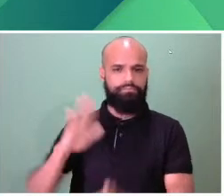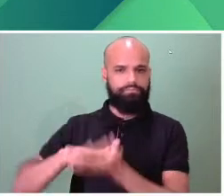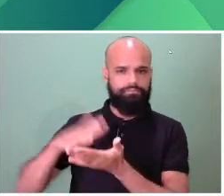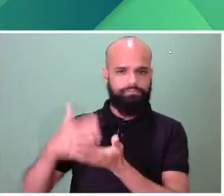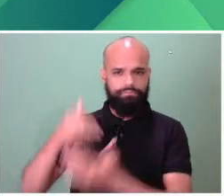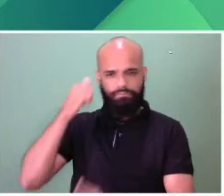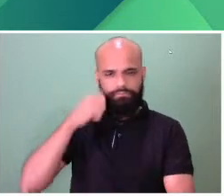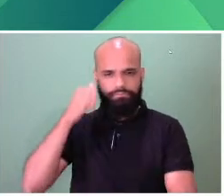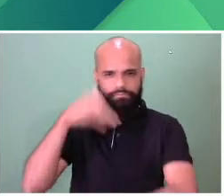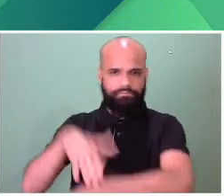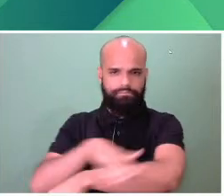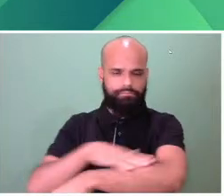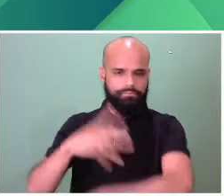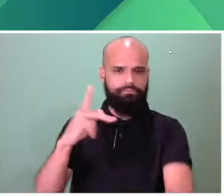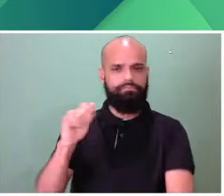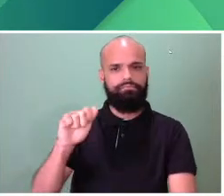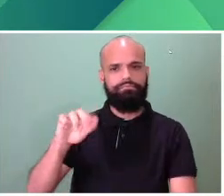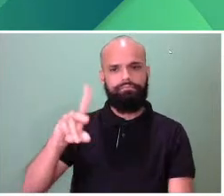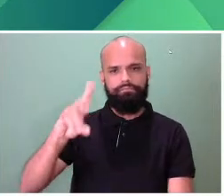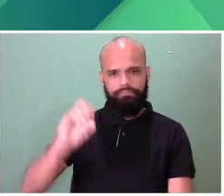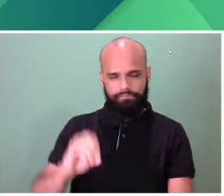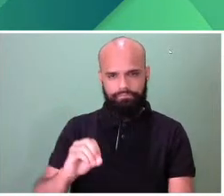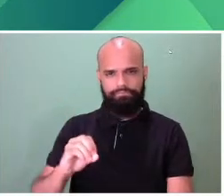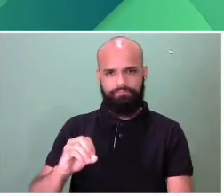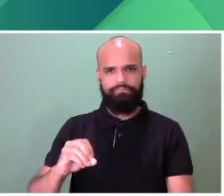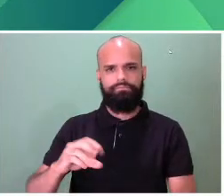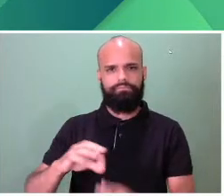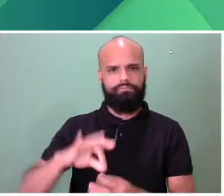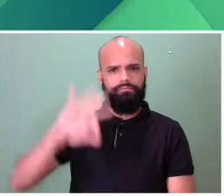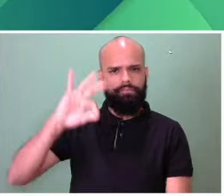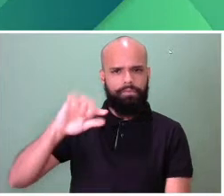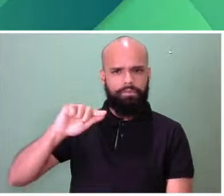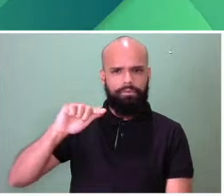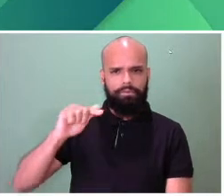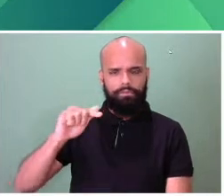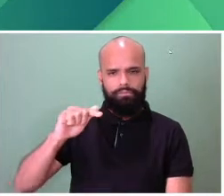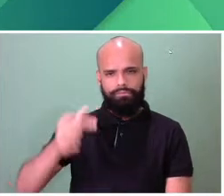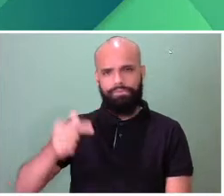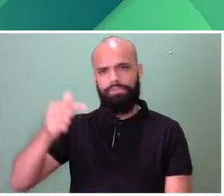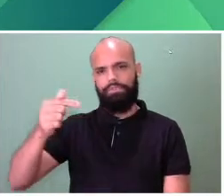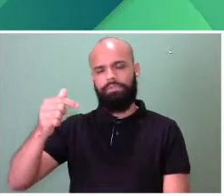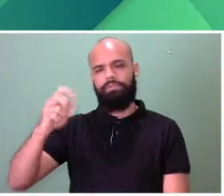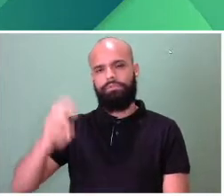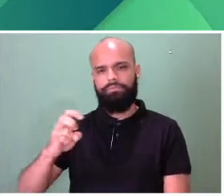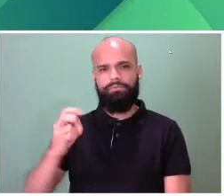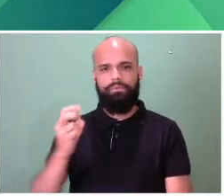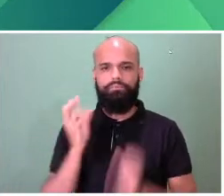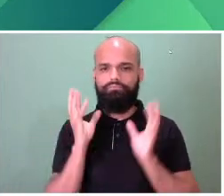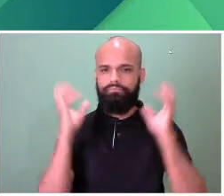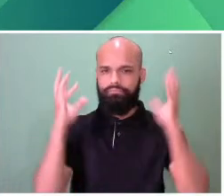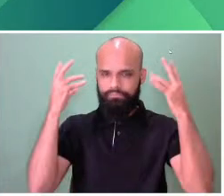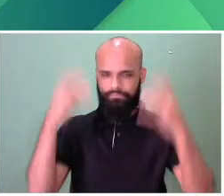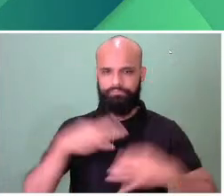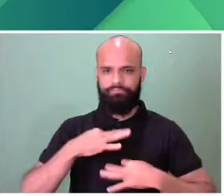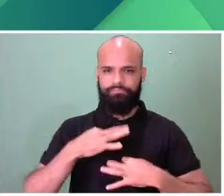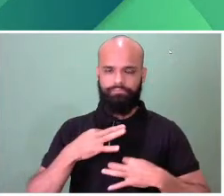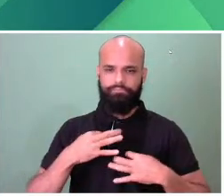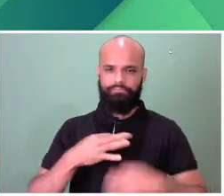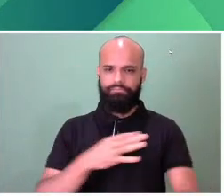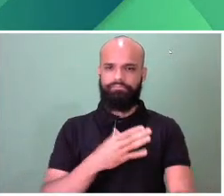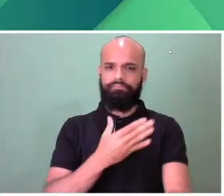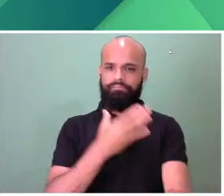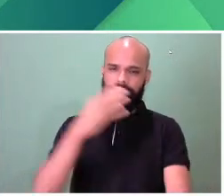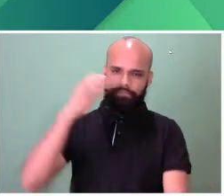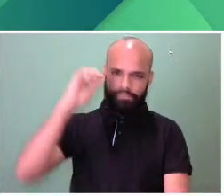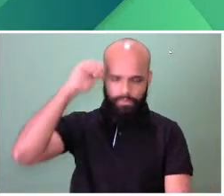cor da pele parda, possui 1,65 m de altura, cabelos cacheados. Está vestindo uma camisa preta,